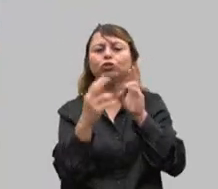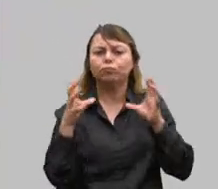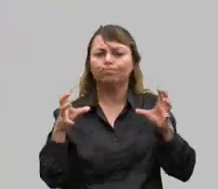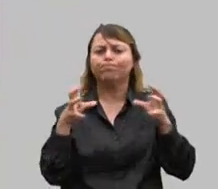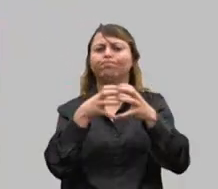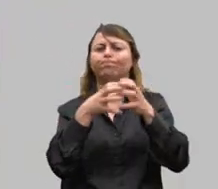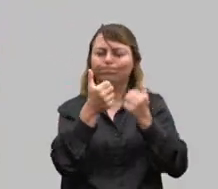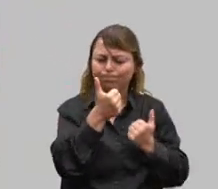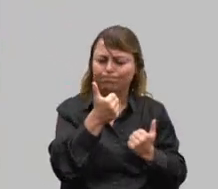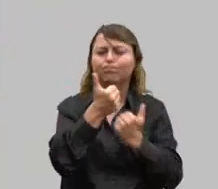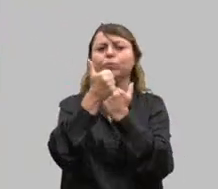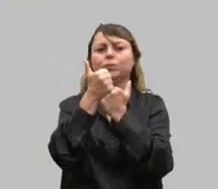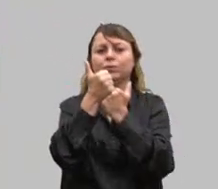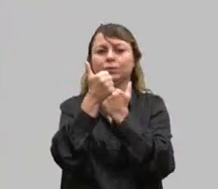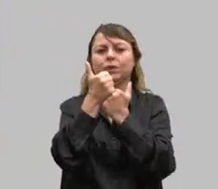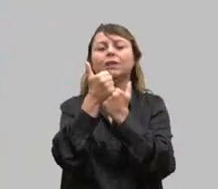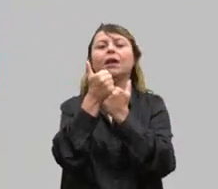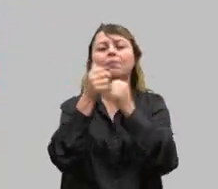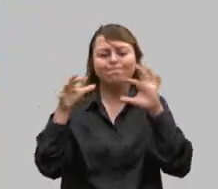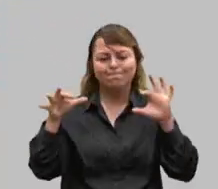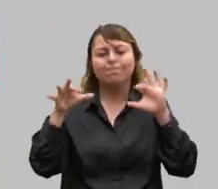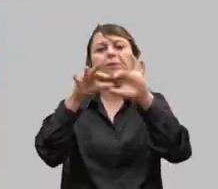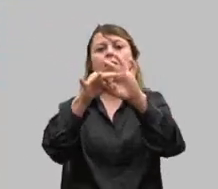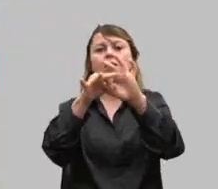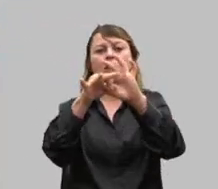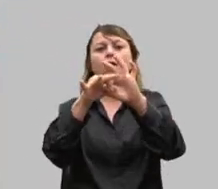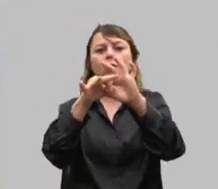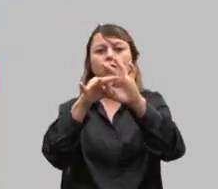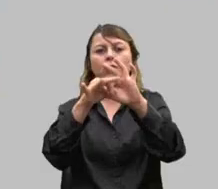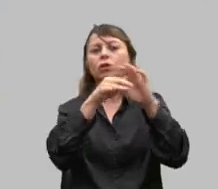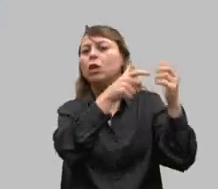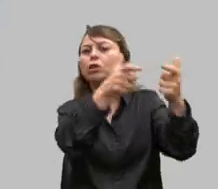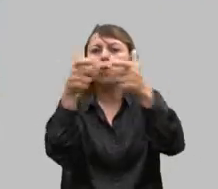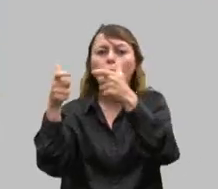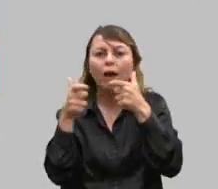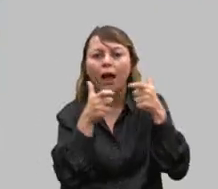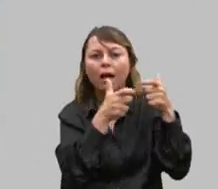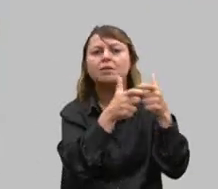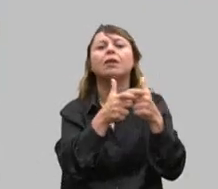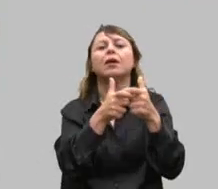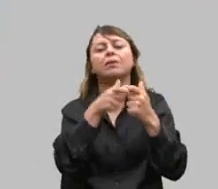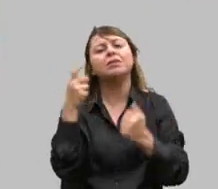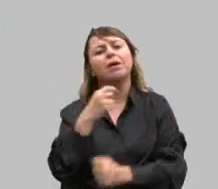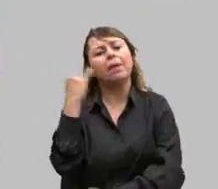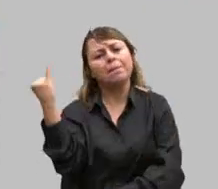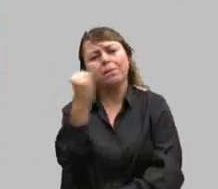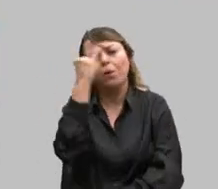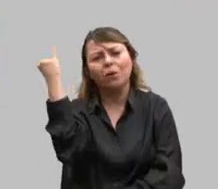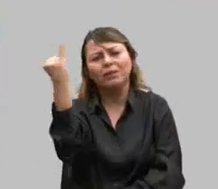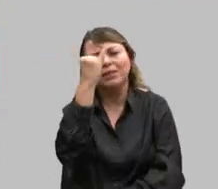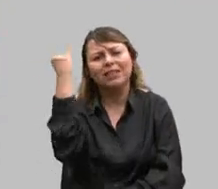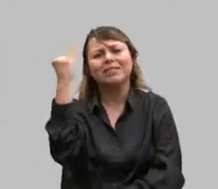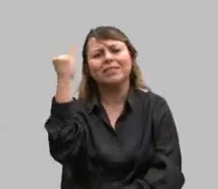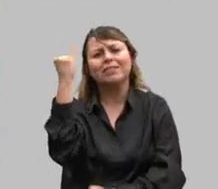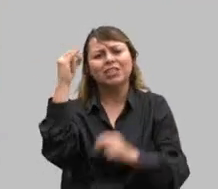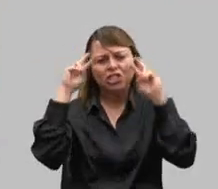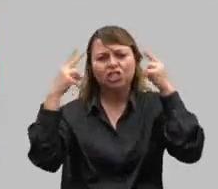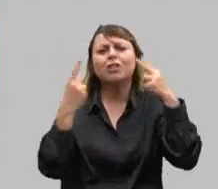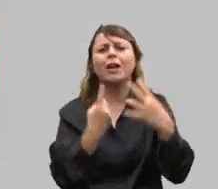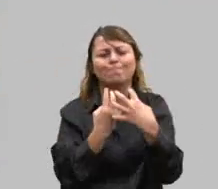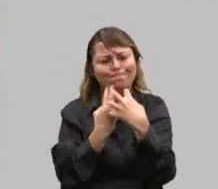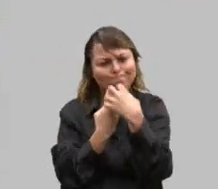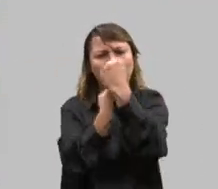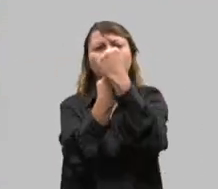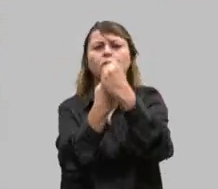abracem O PJ em suas câmaras por ser uma causa tão nobre e de grande relevância para